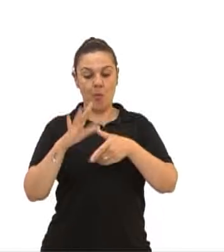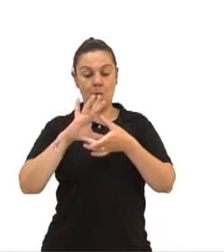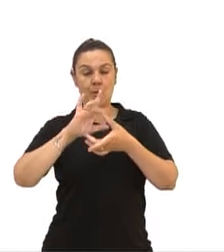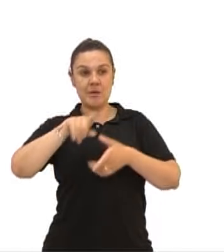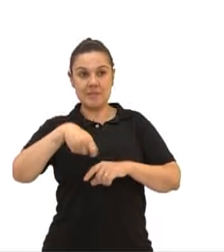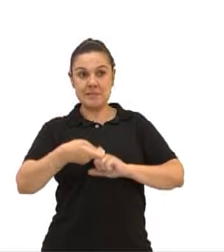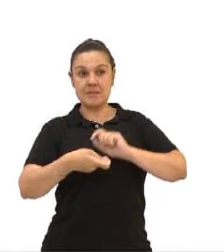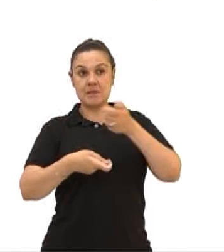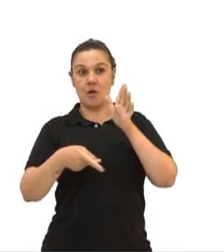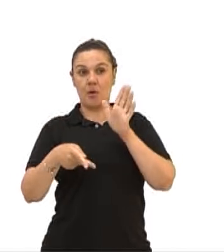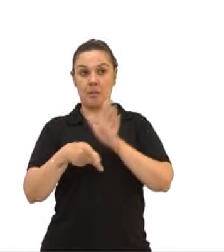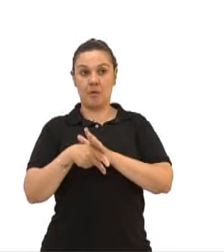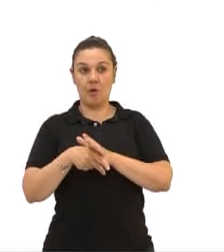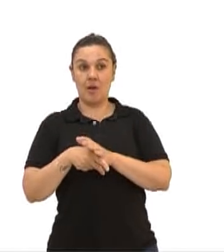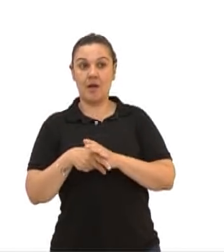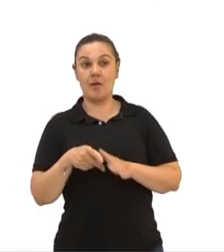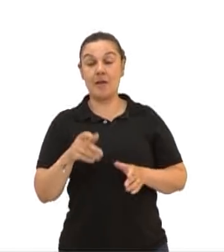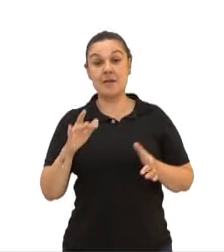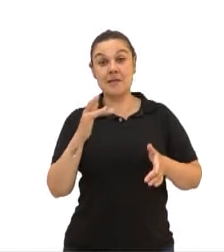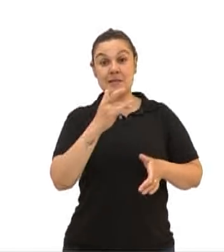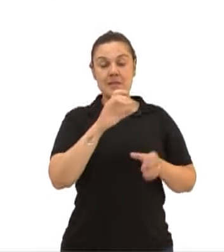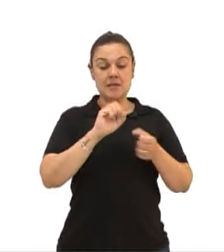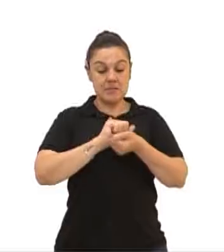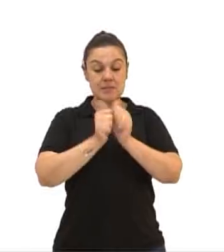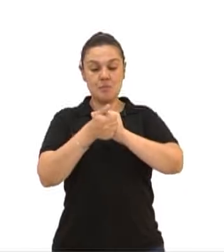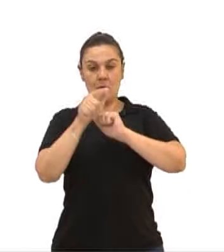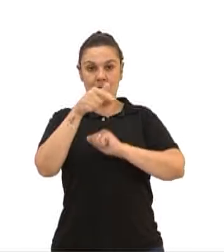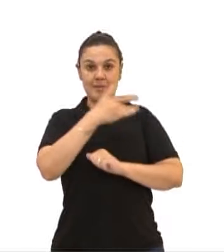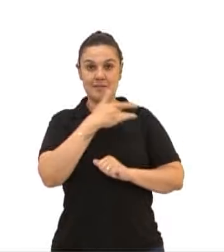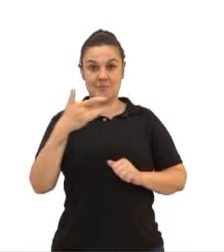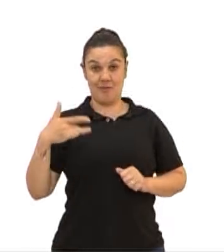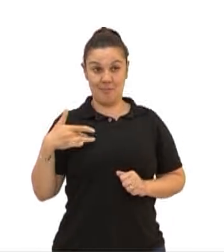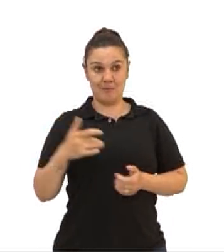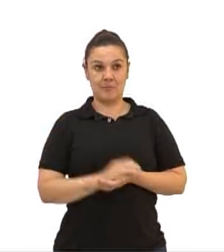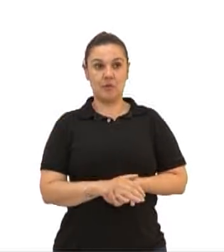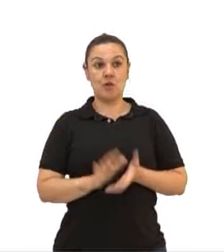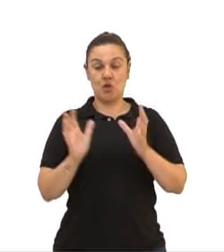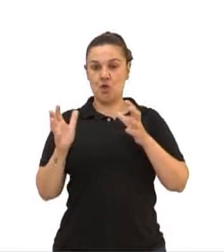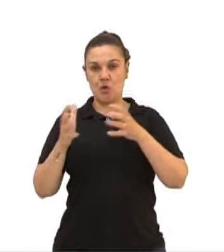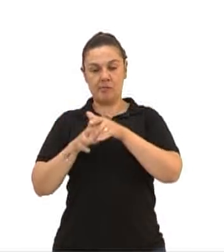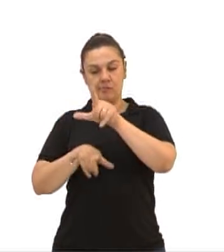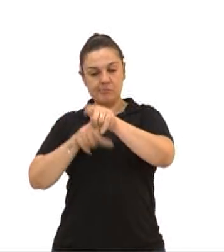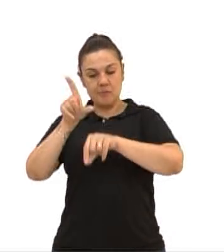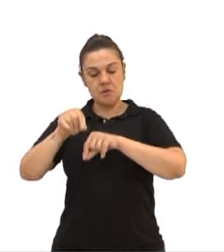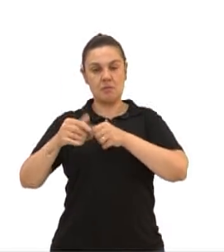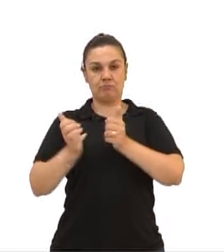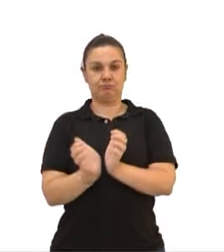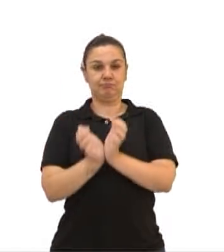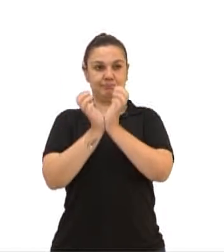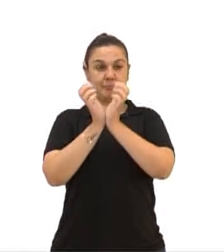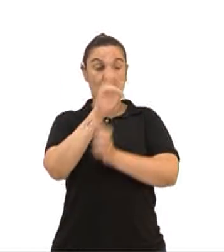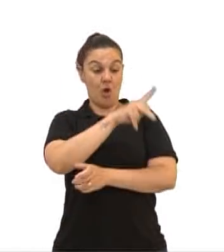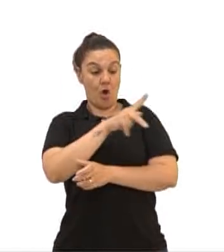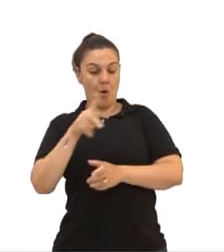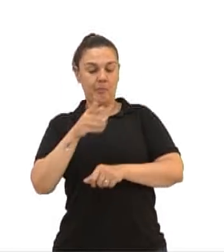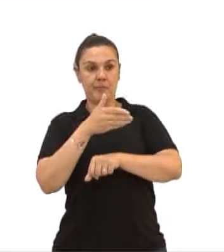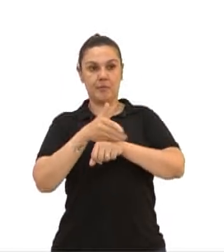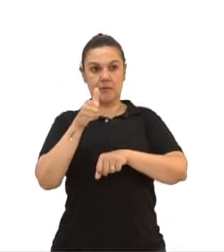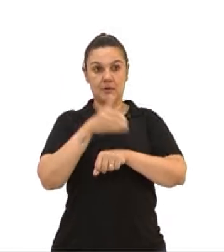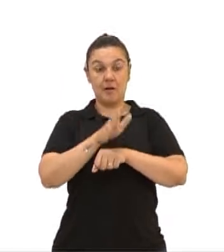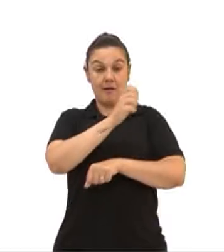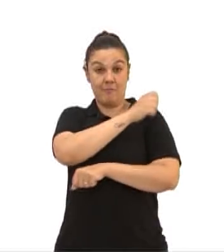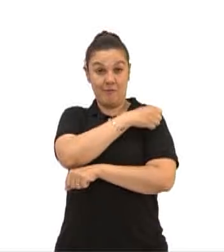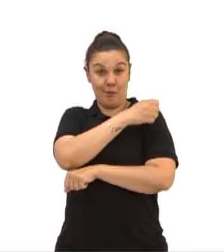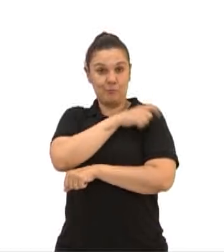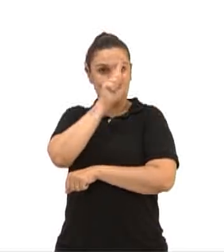fenômeno esportivo foram esporte é saúde, seleção de talentos, professor-treinador e